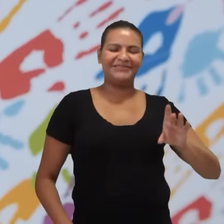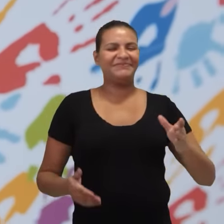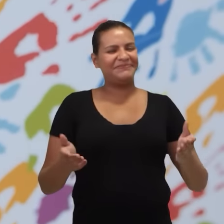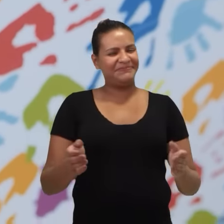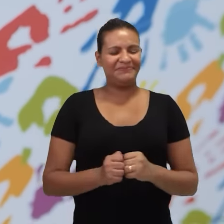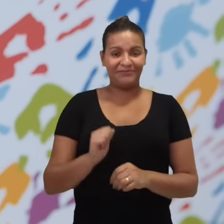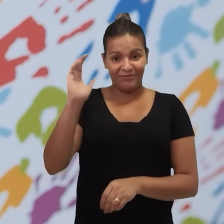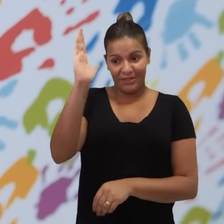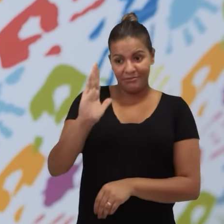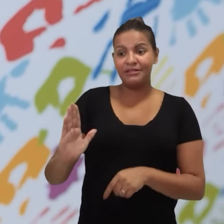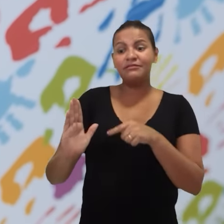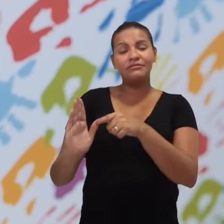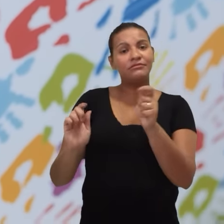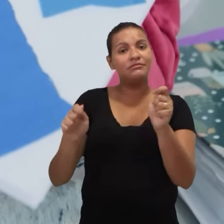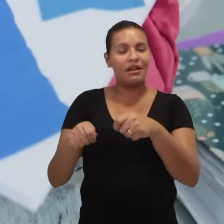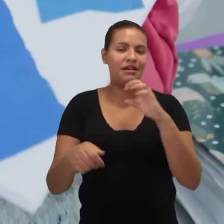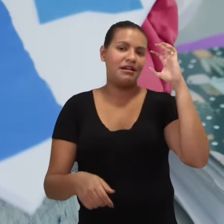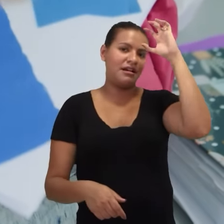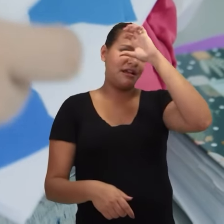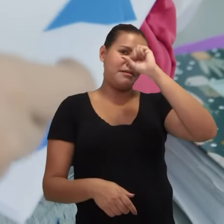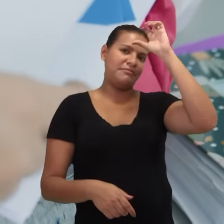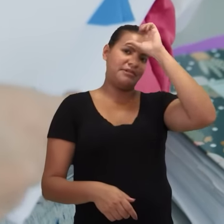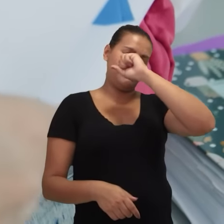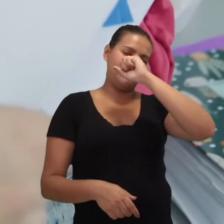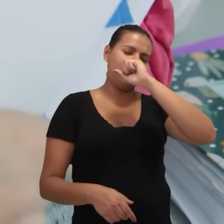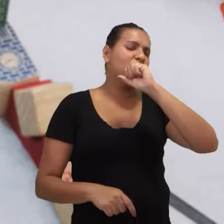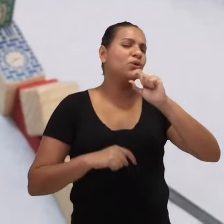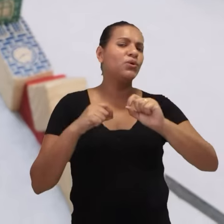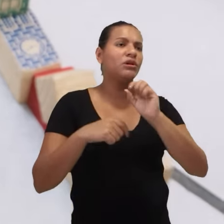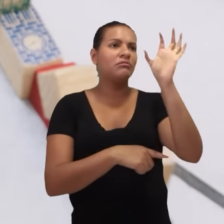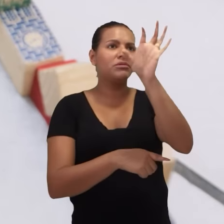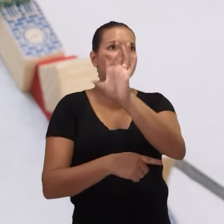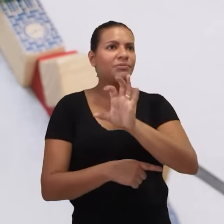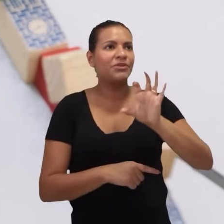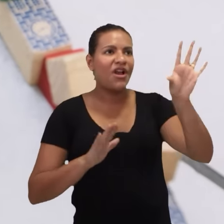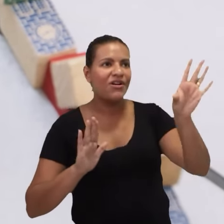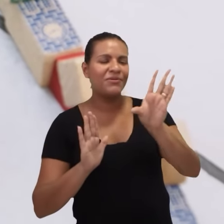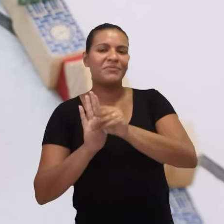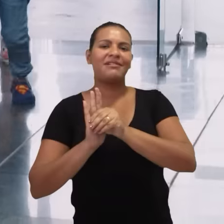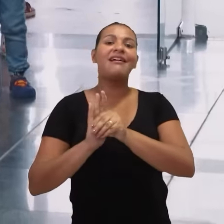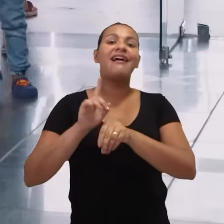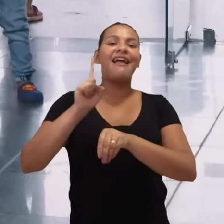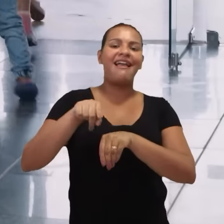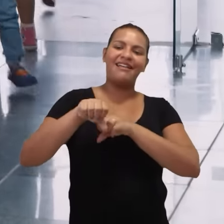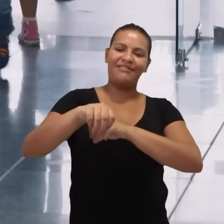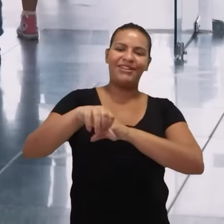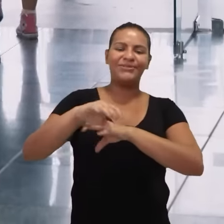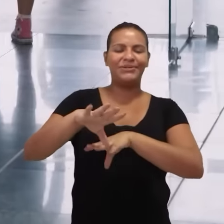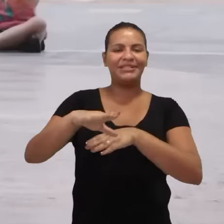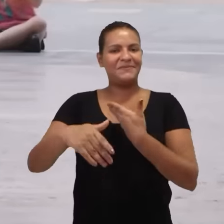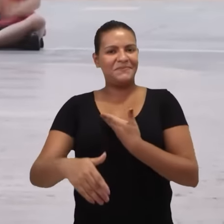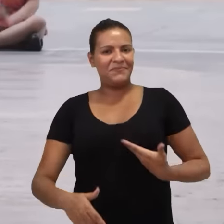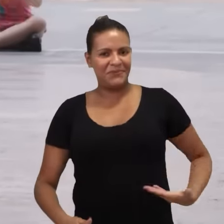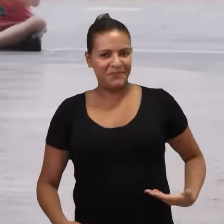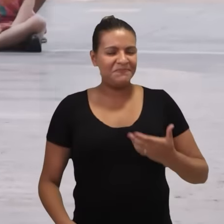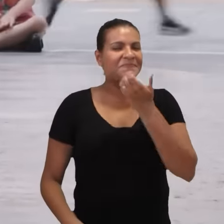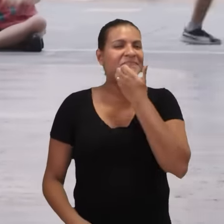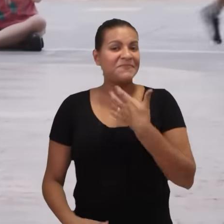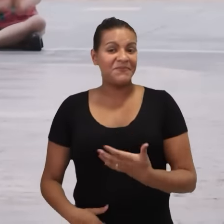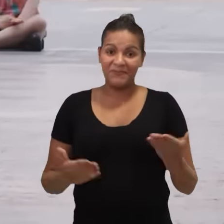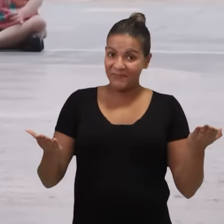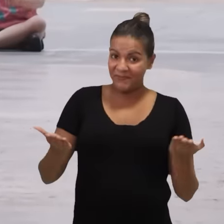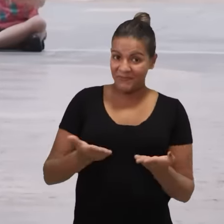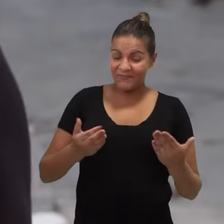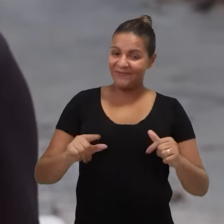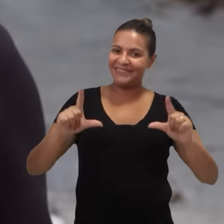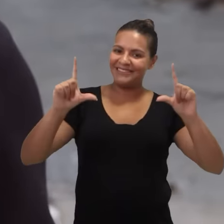educação. O Brasil tem muito a aprender com o próprio Brasil quando o assunto é educação pública. E a gente está aqui para compartilhar com